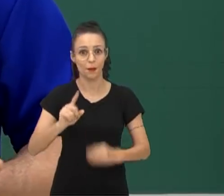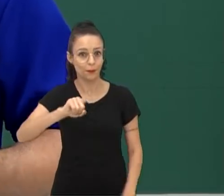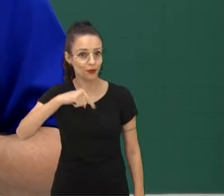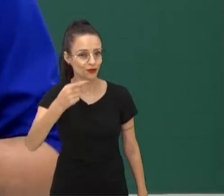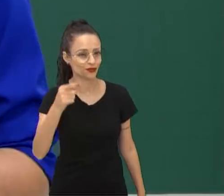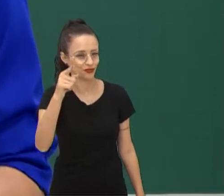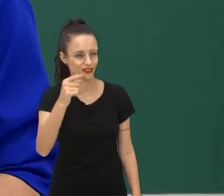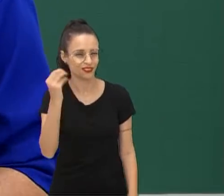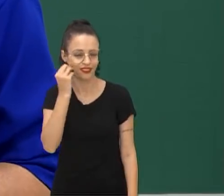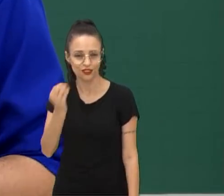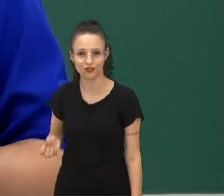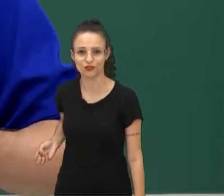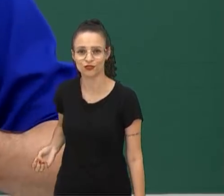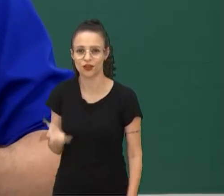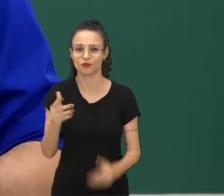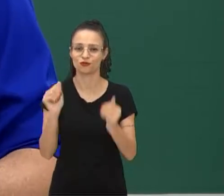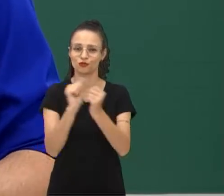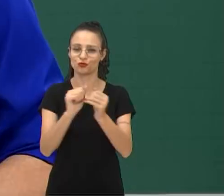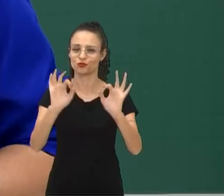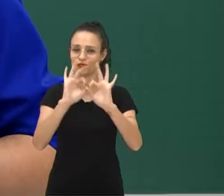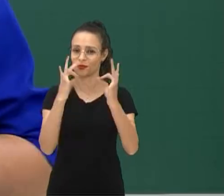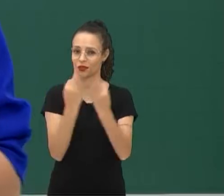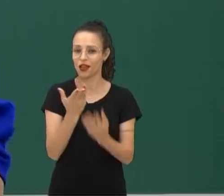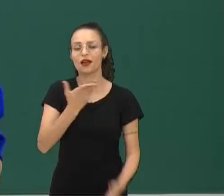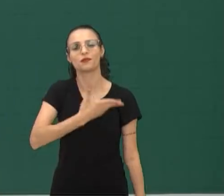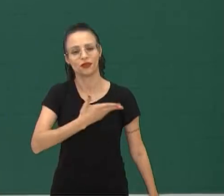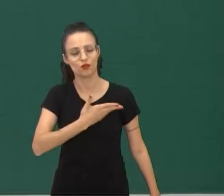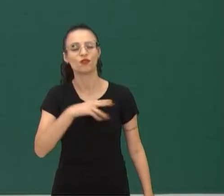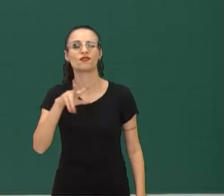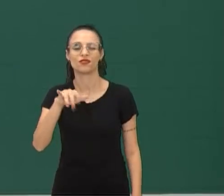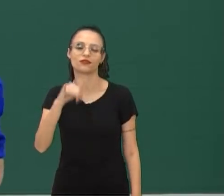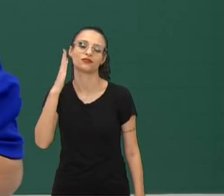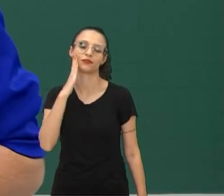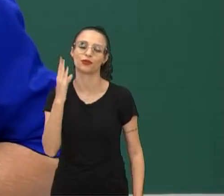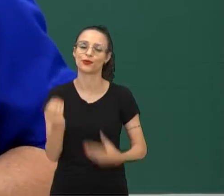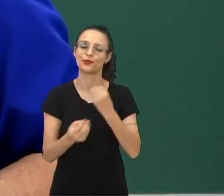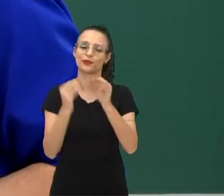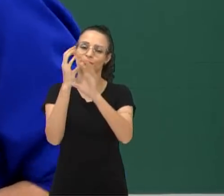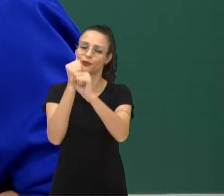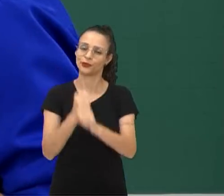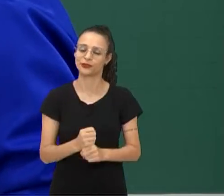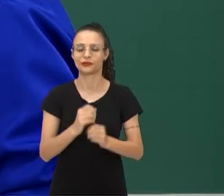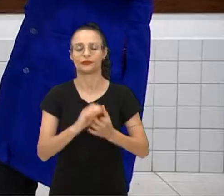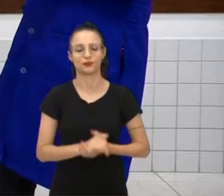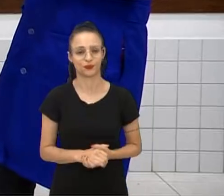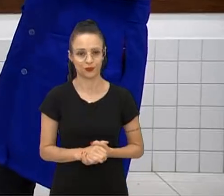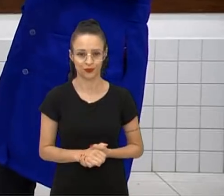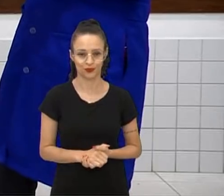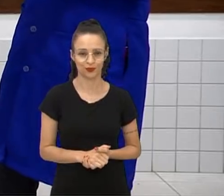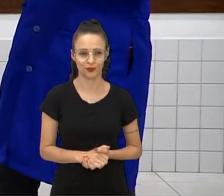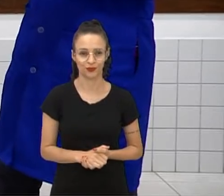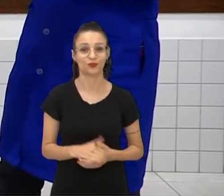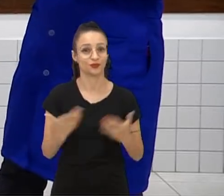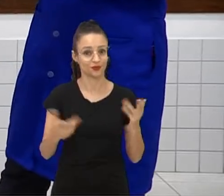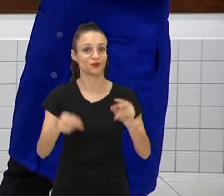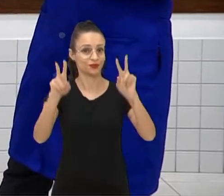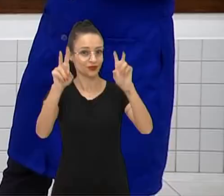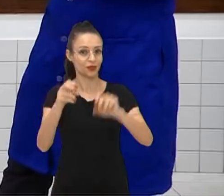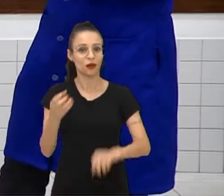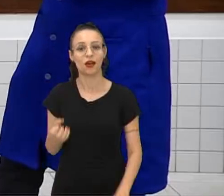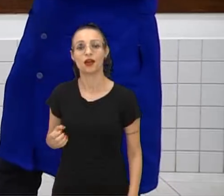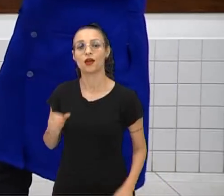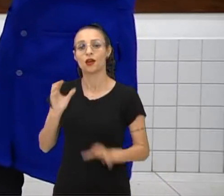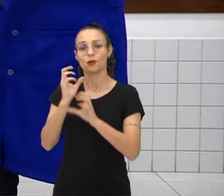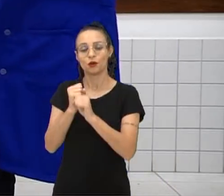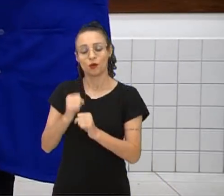forem jogar boliche aí com a sua família, com os amigos, você já vai saber como é feita a pontuação. Por falar em pontuação, professor, temos aqui